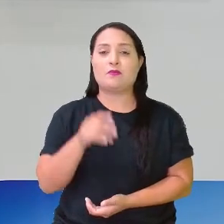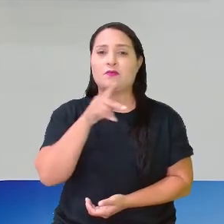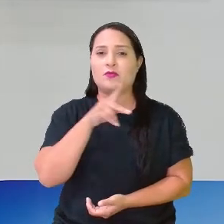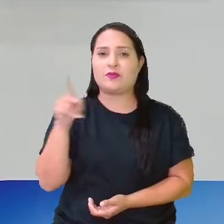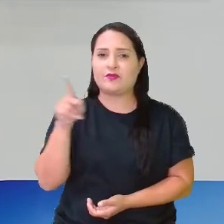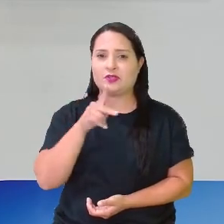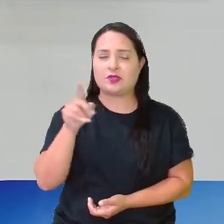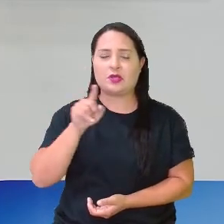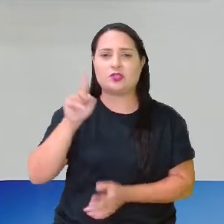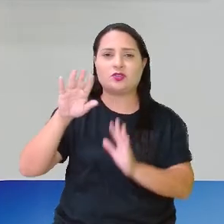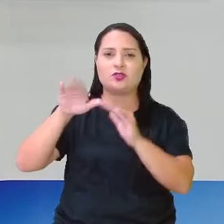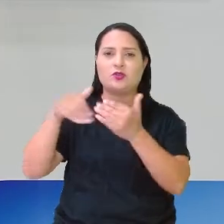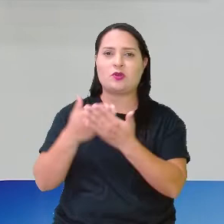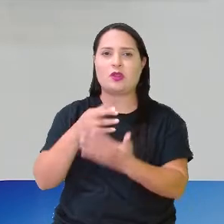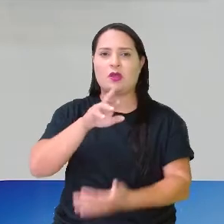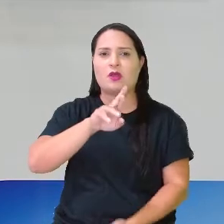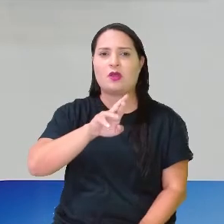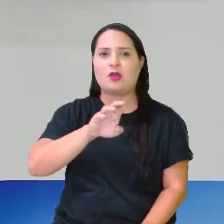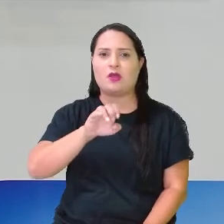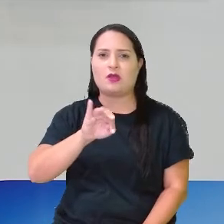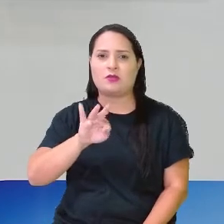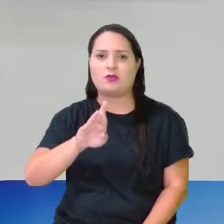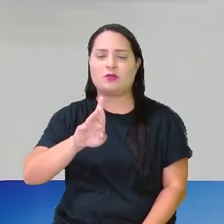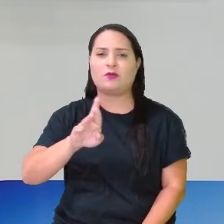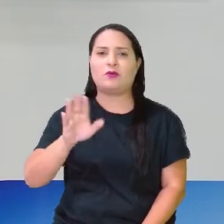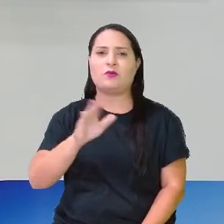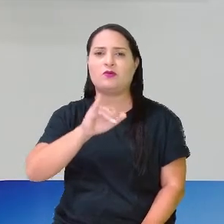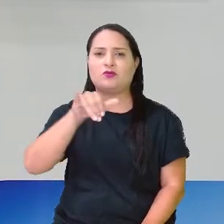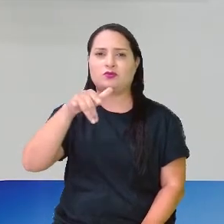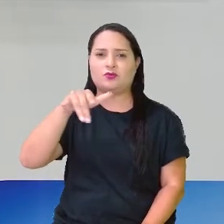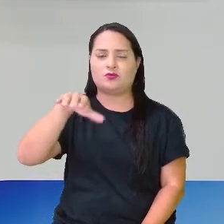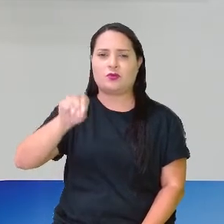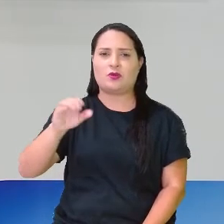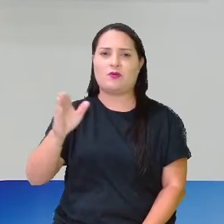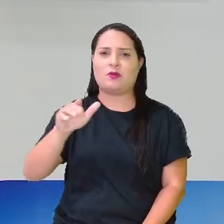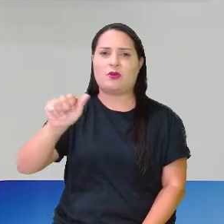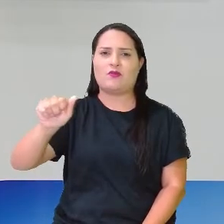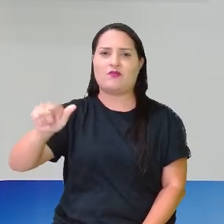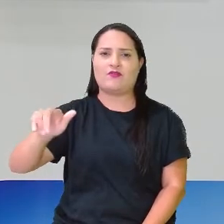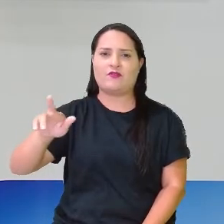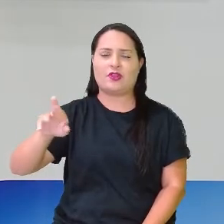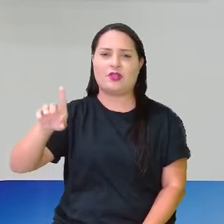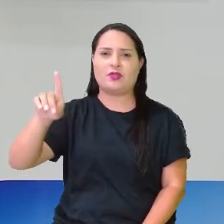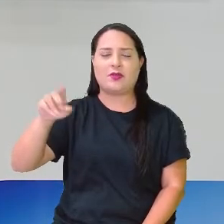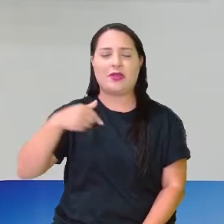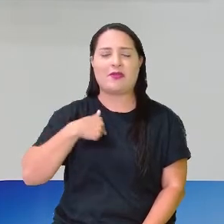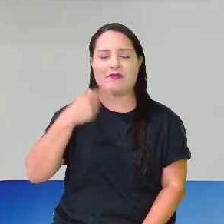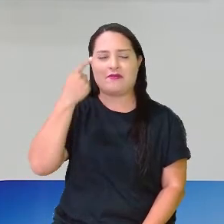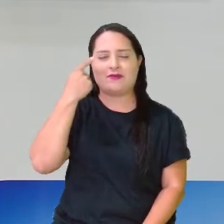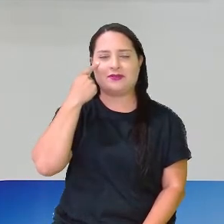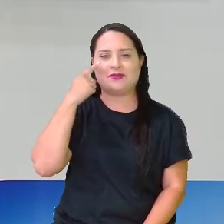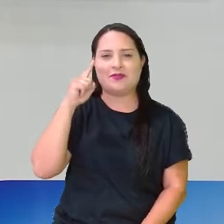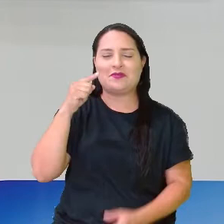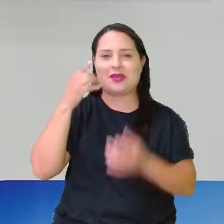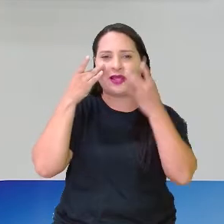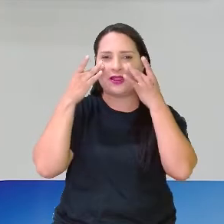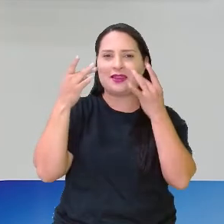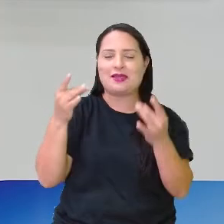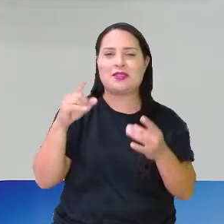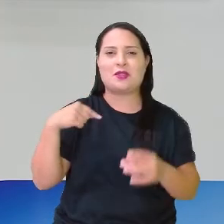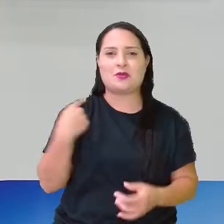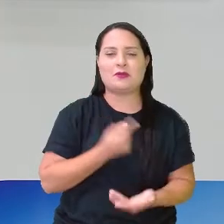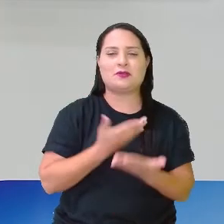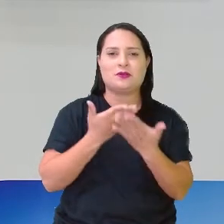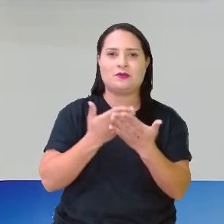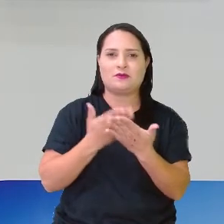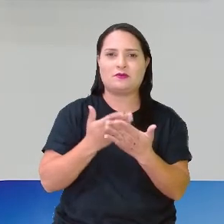professor lá da escola Reitor João Alfredo. Tô sabendo aí que a galera tá ligado aqui nas nossas aulas,